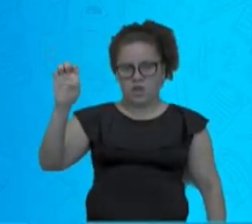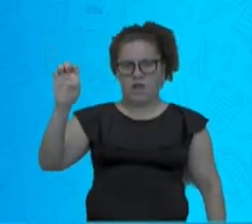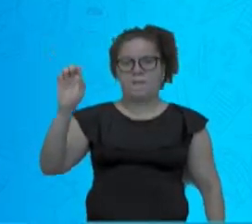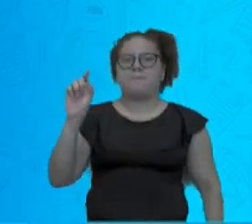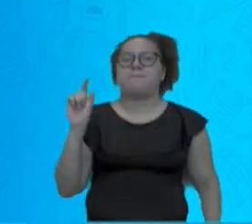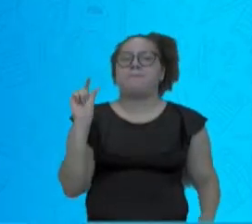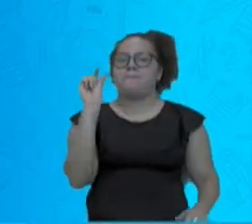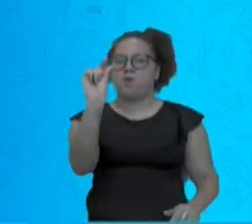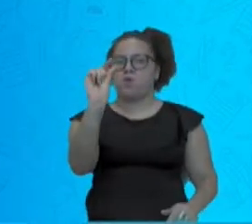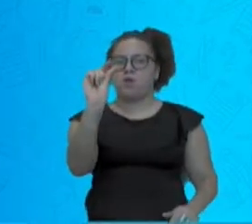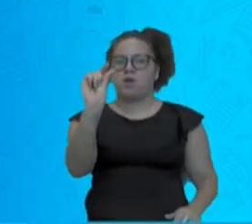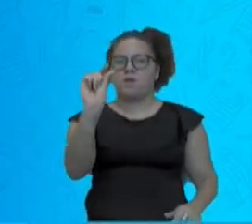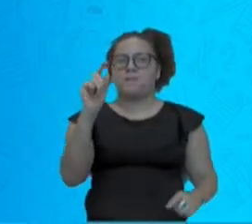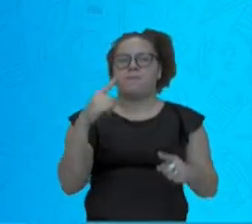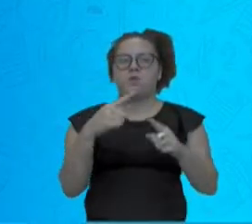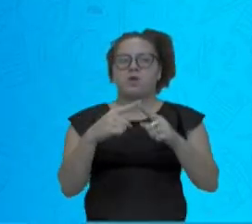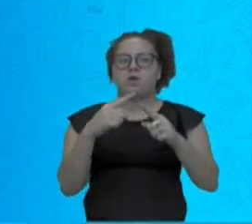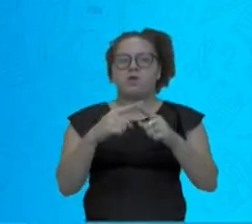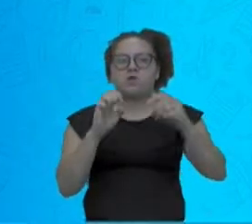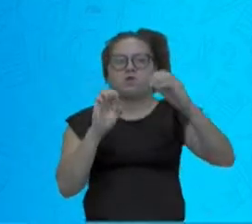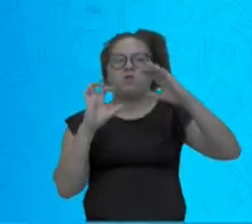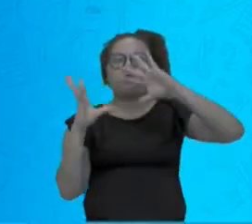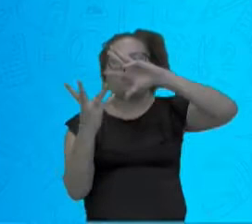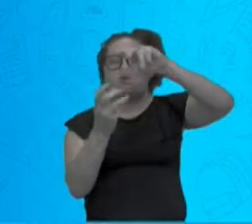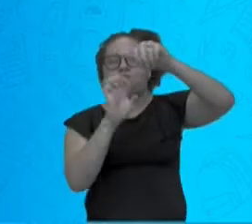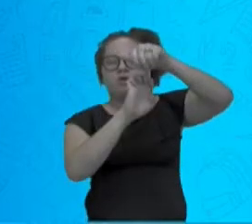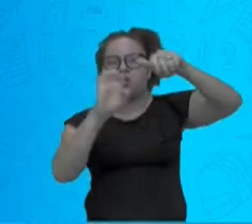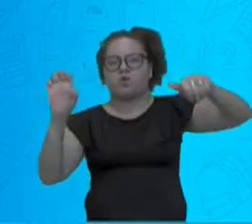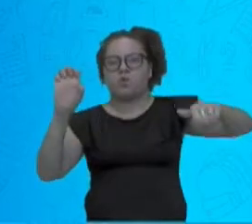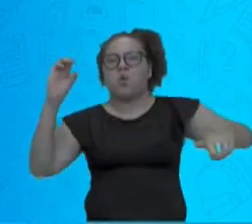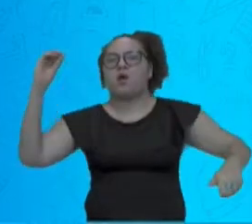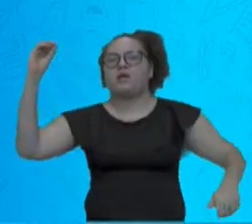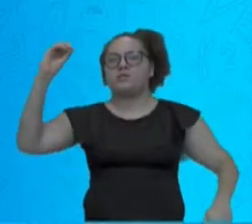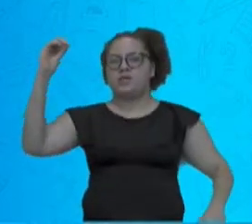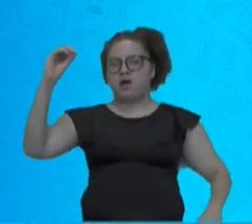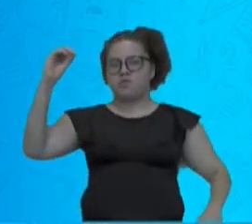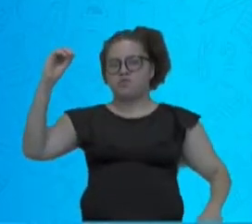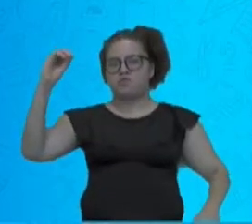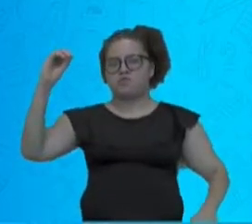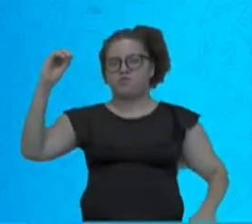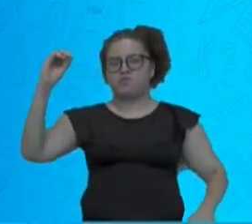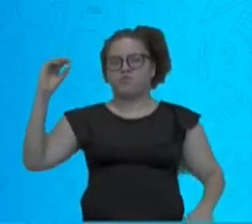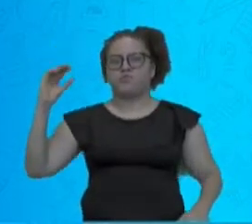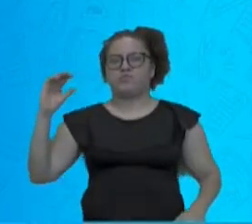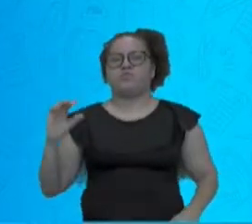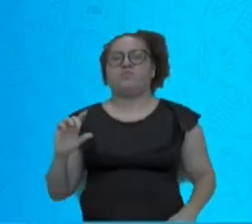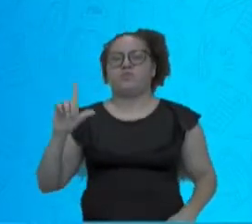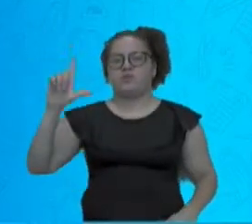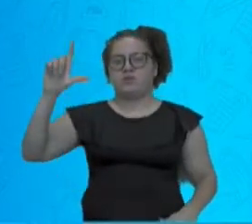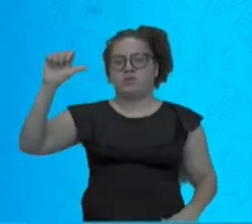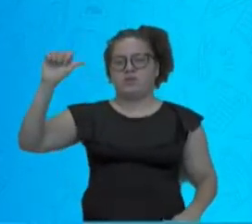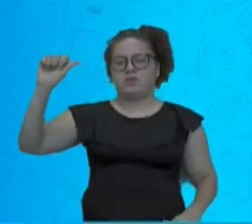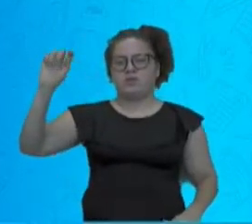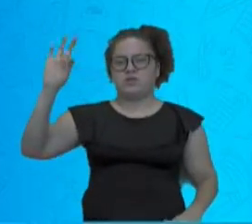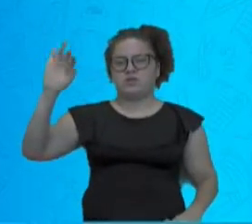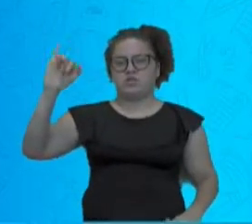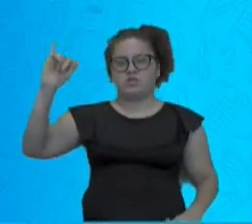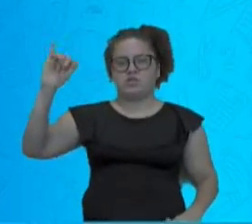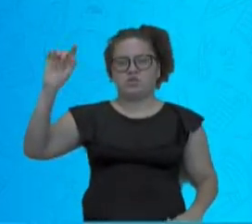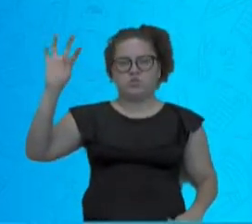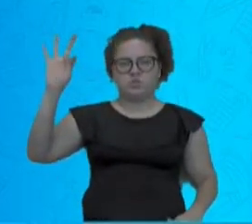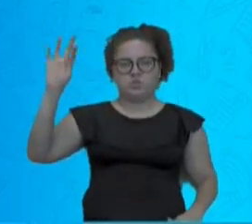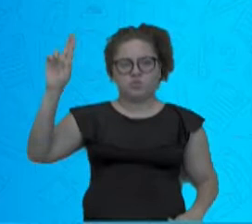Equador é o ponto zero, certo? E a latitude vai de 0 a 90 graus